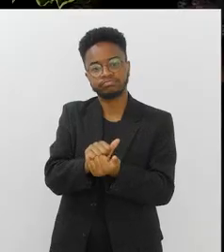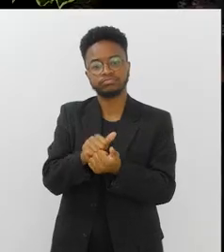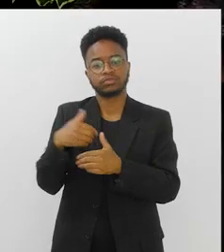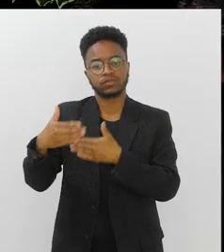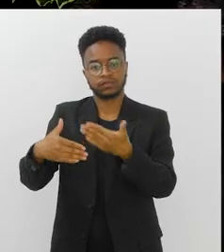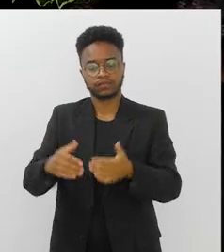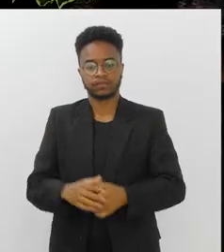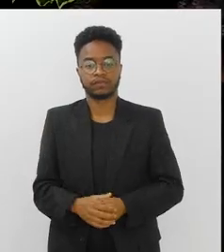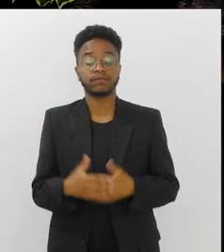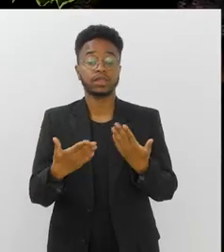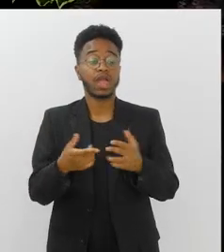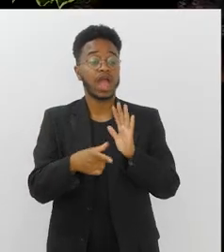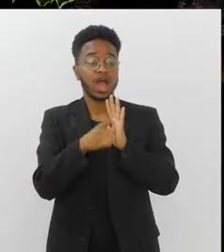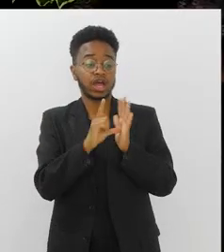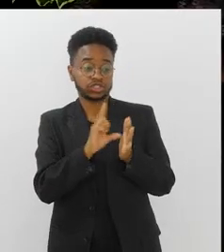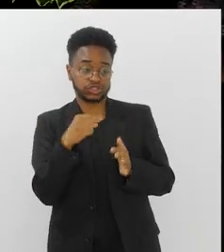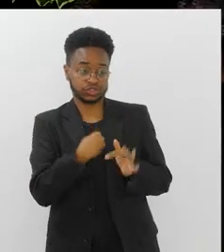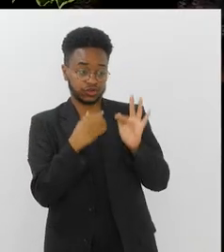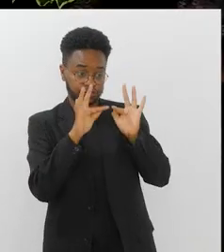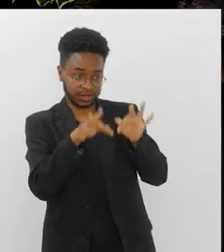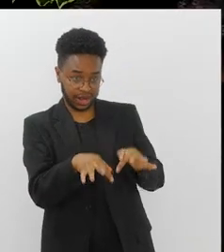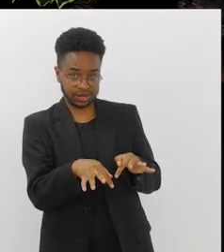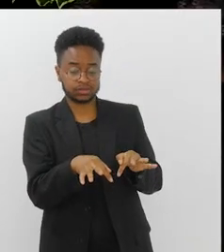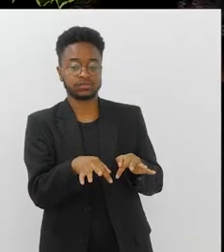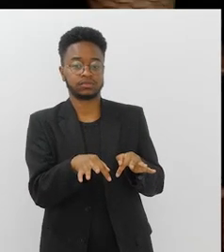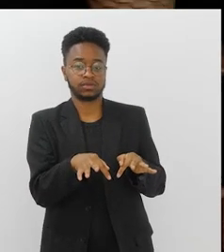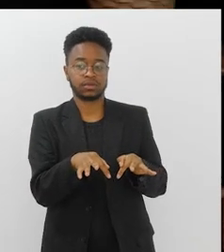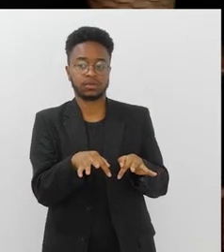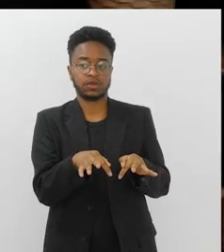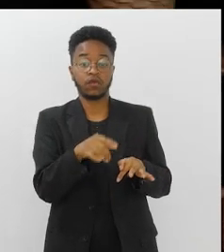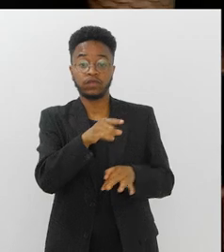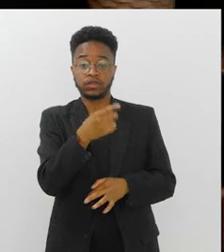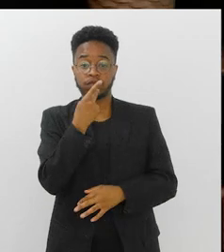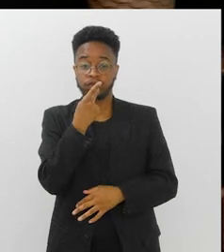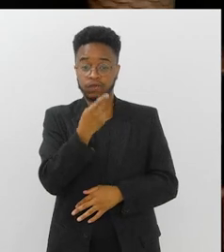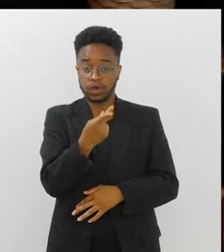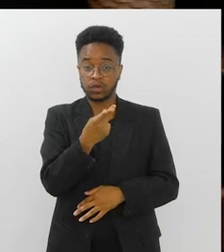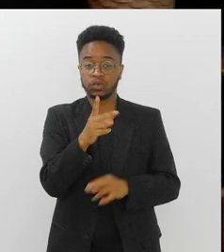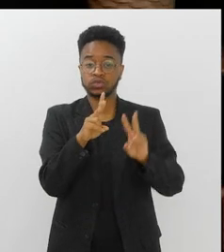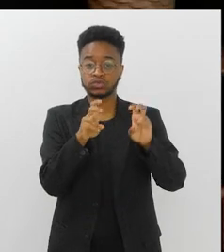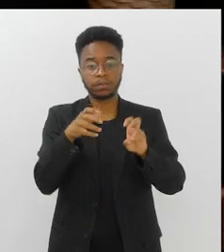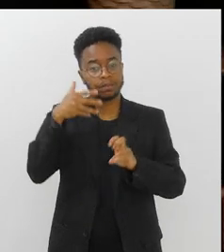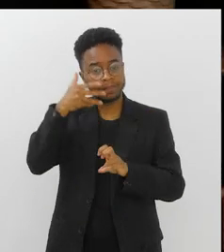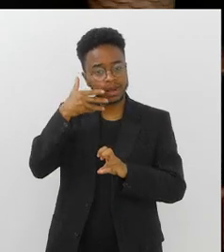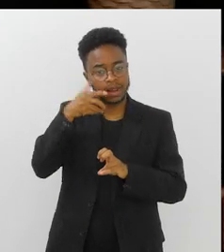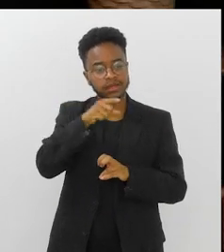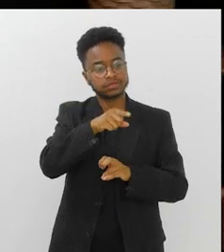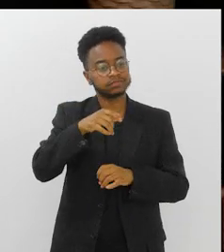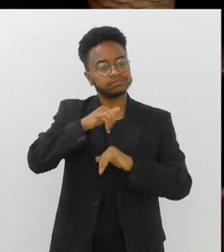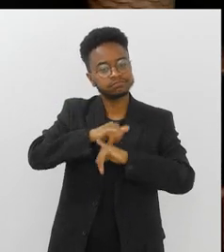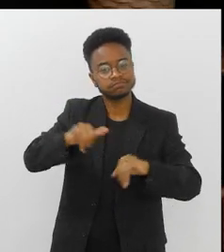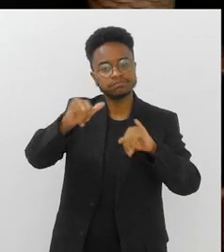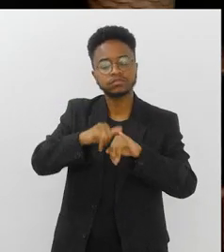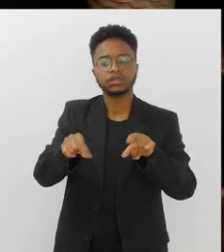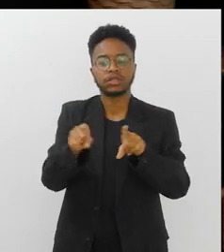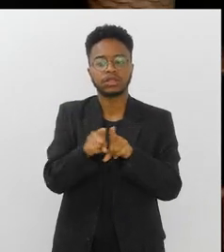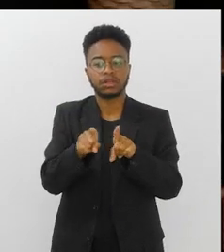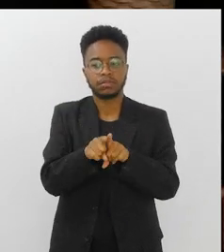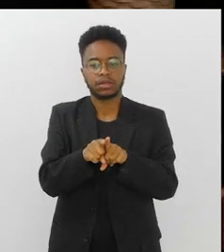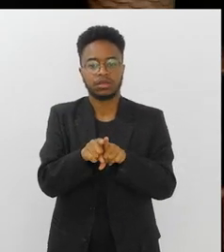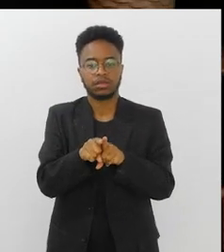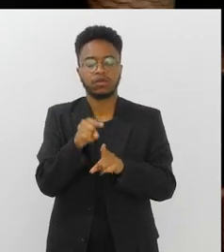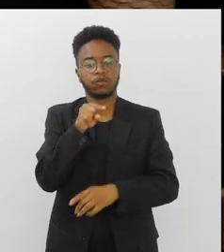né Sandro antes da gente encerar você comentou sobre as palestras que você d